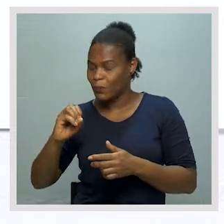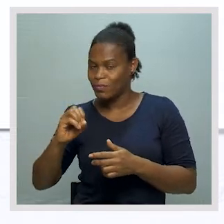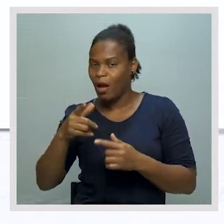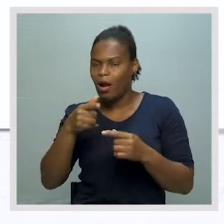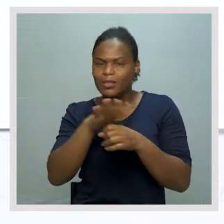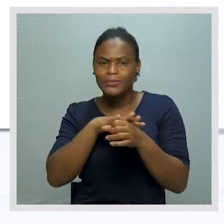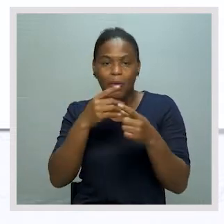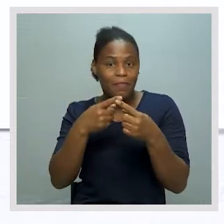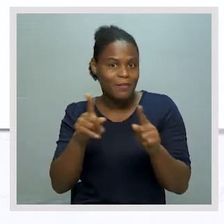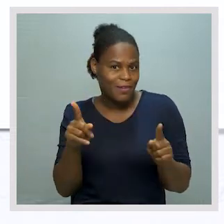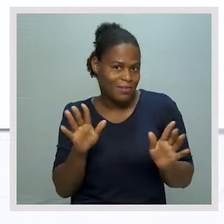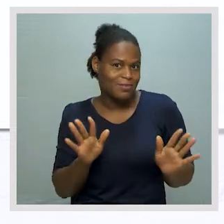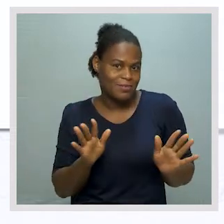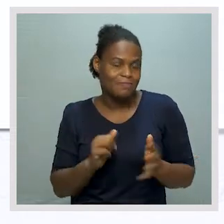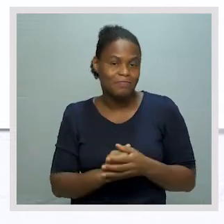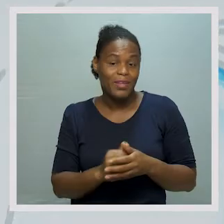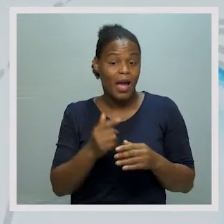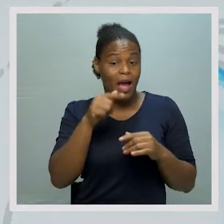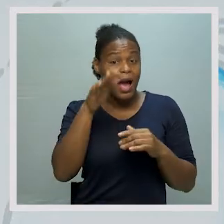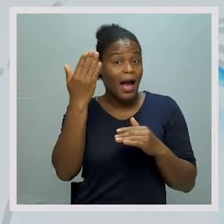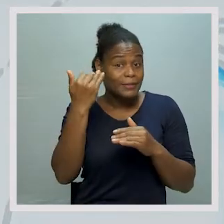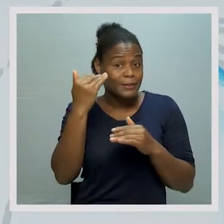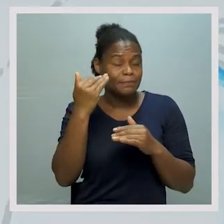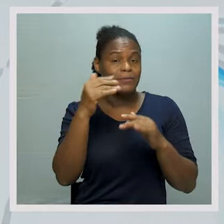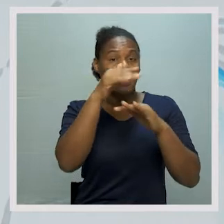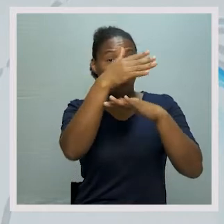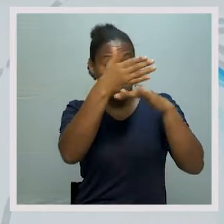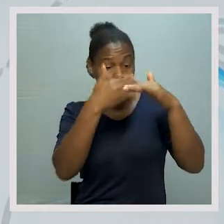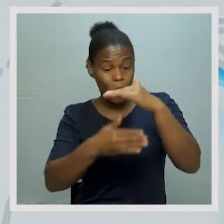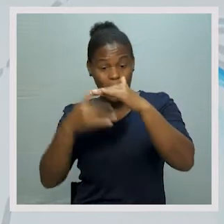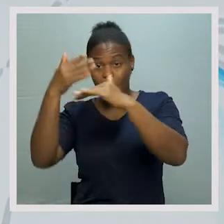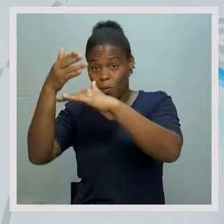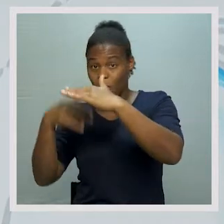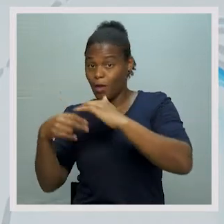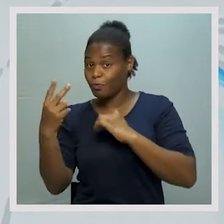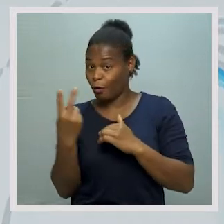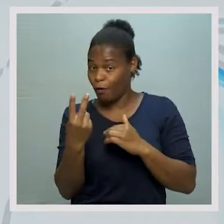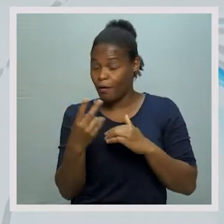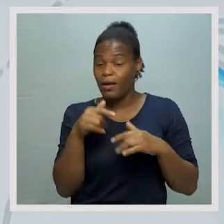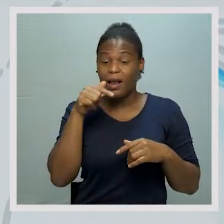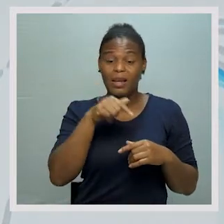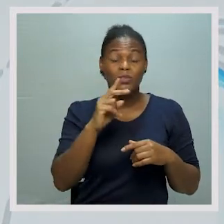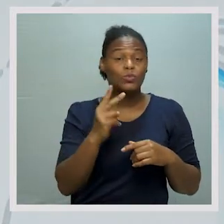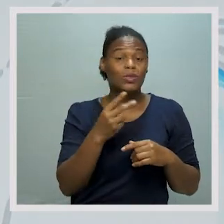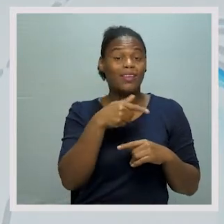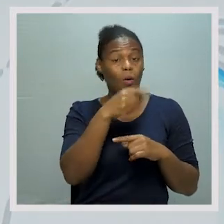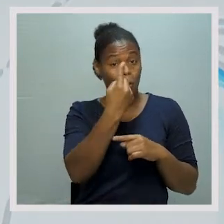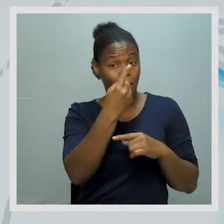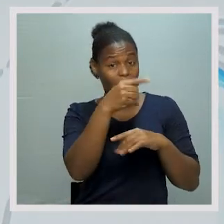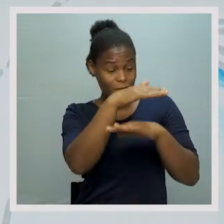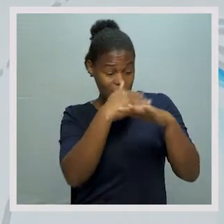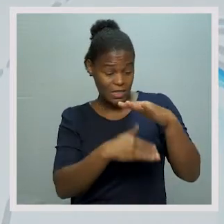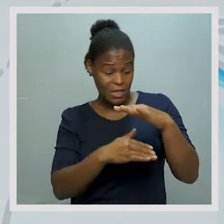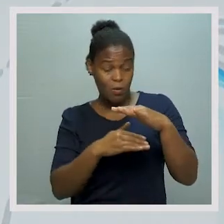diferente. Aqui nós tínhamos duas frações e no segundo exemplo temos uma